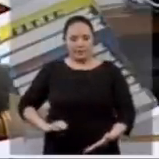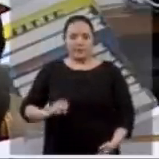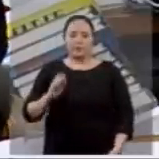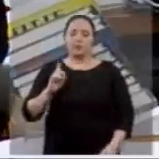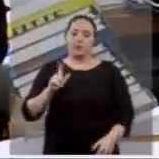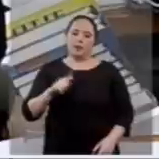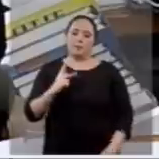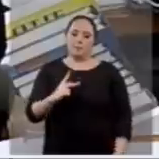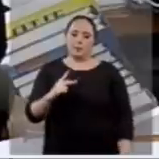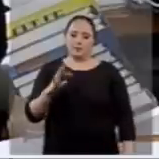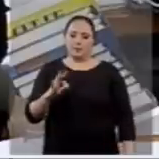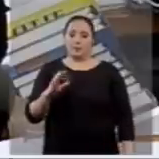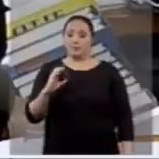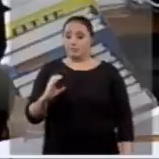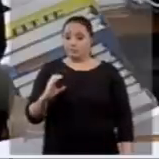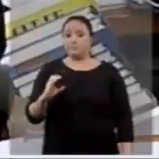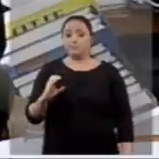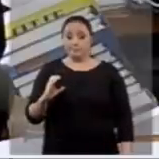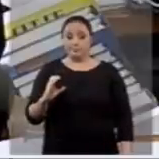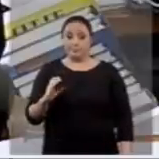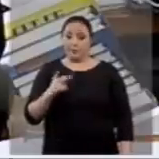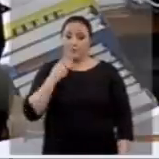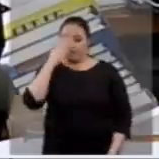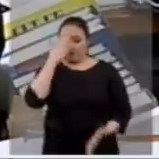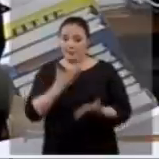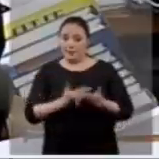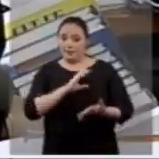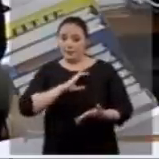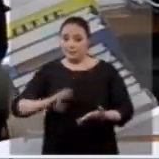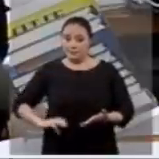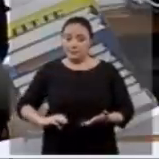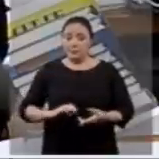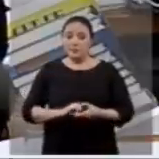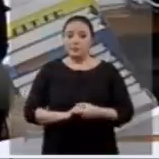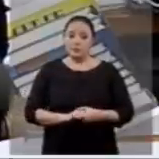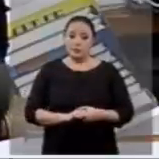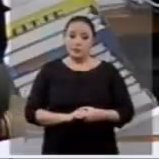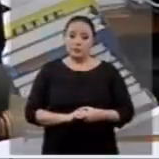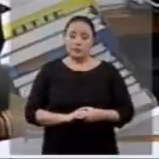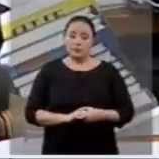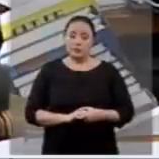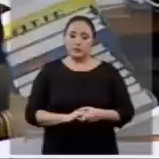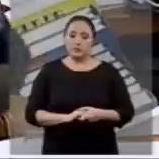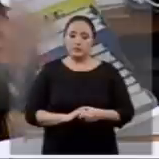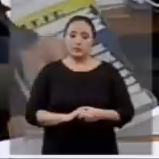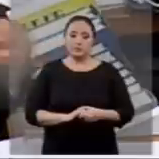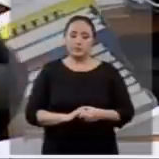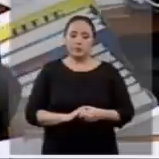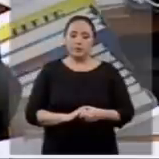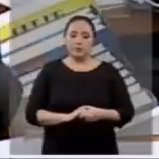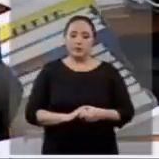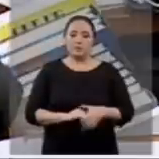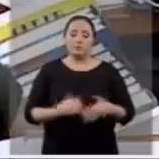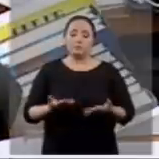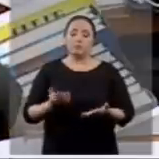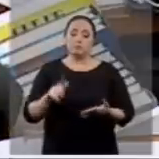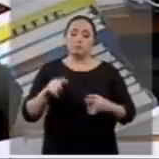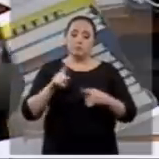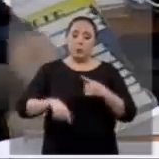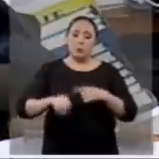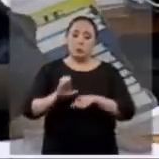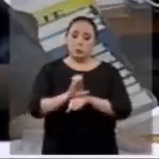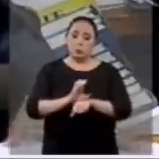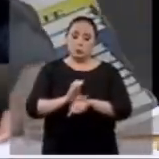Trabalhista Cristão, o PTC, acolher o pedido e fulminar por inconstitucional